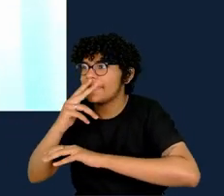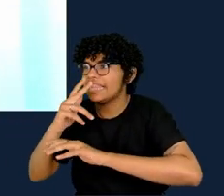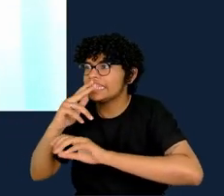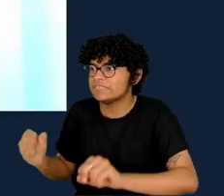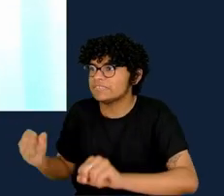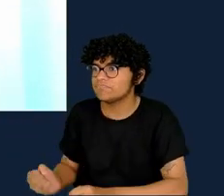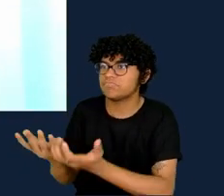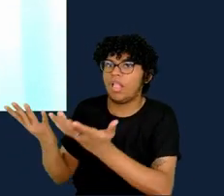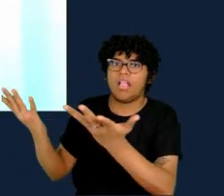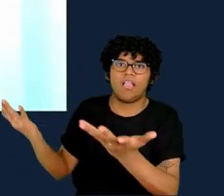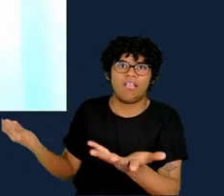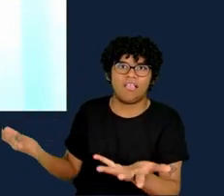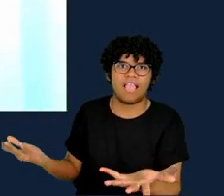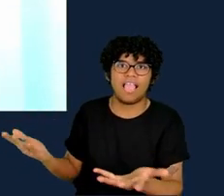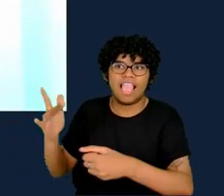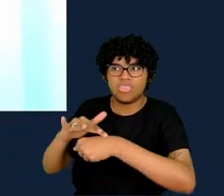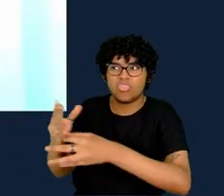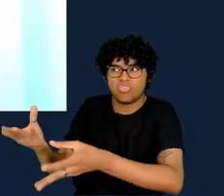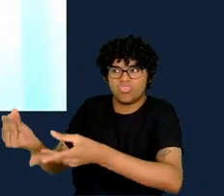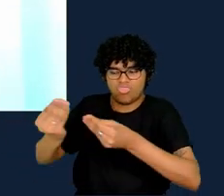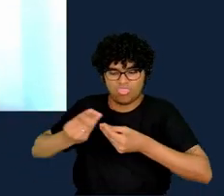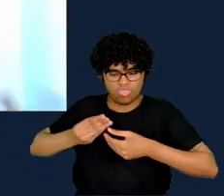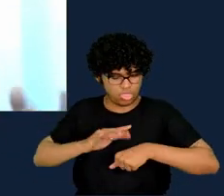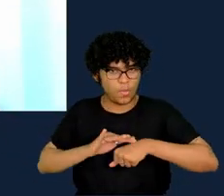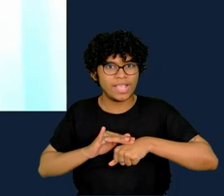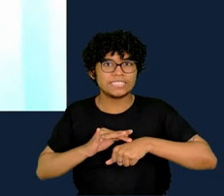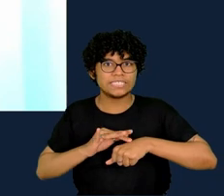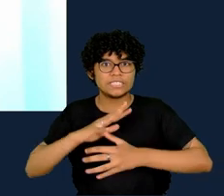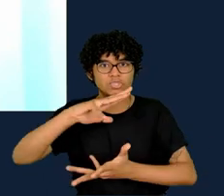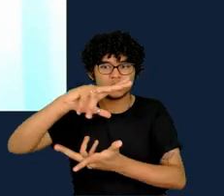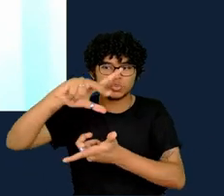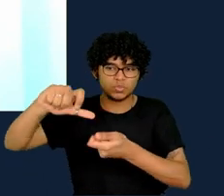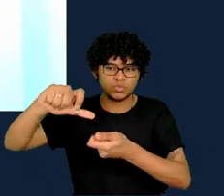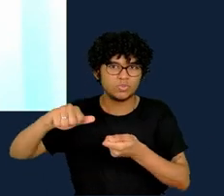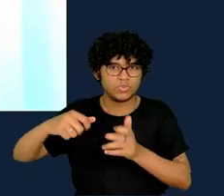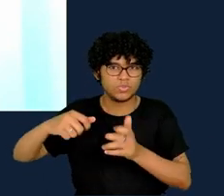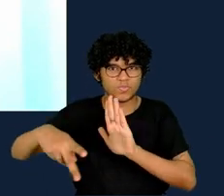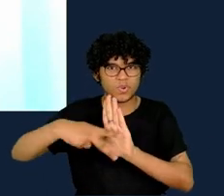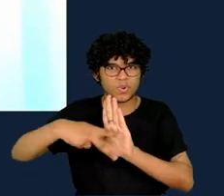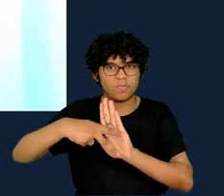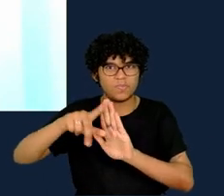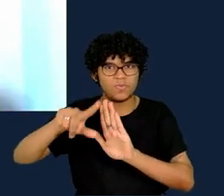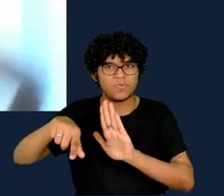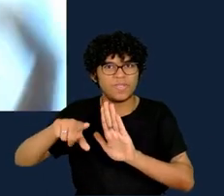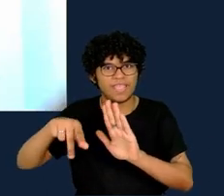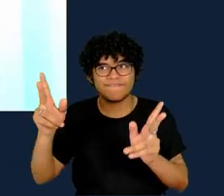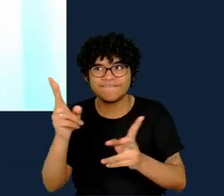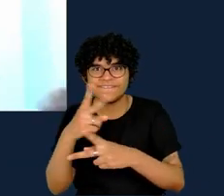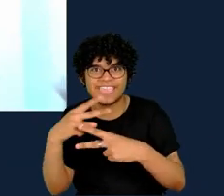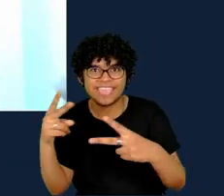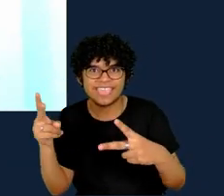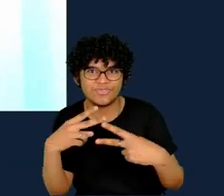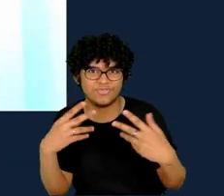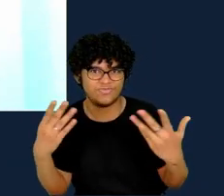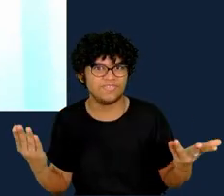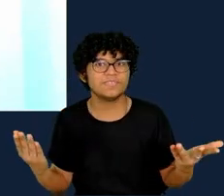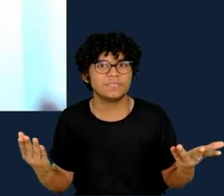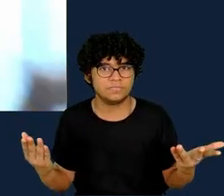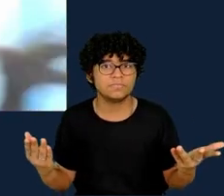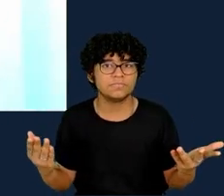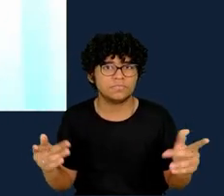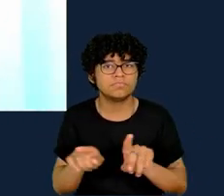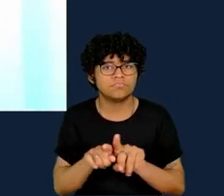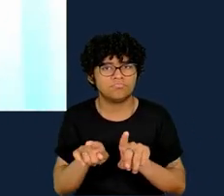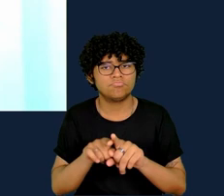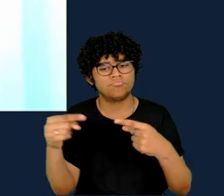doenças que a gente chama doenças do mundo, né? Doenças que vêm a partir do vento. Além de outras coisas também